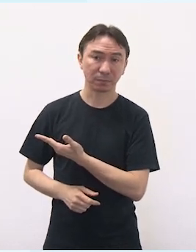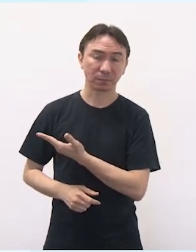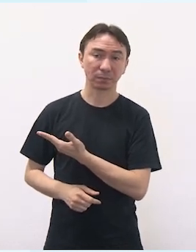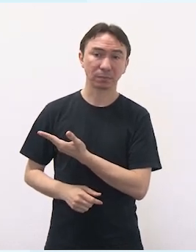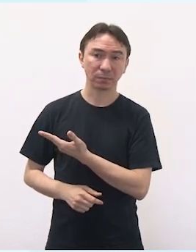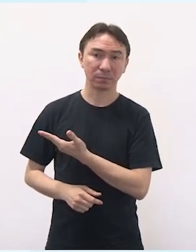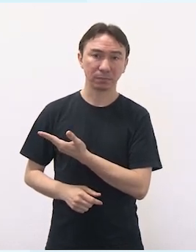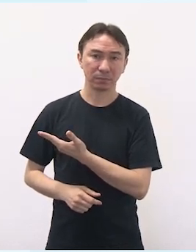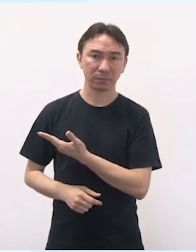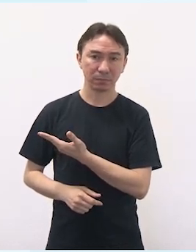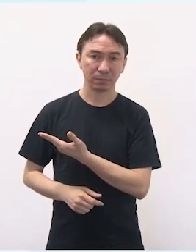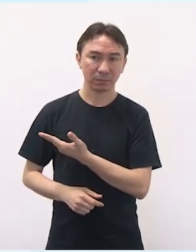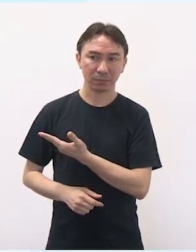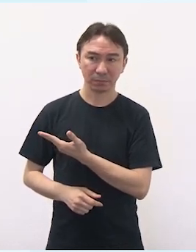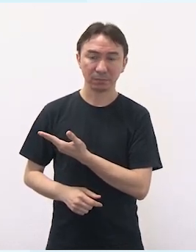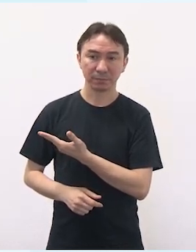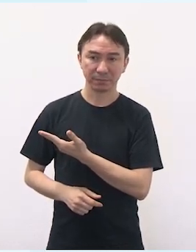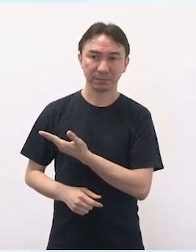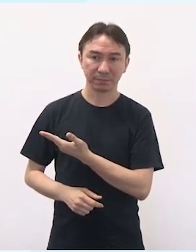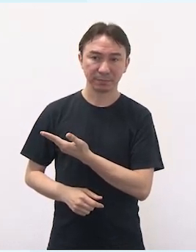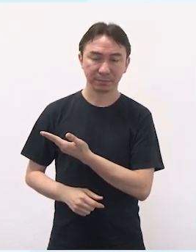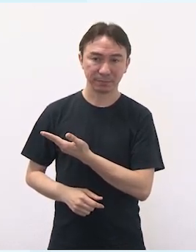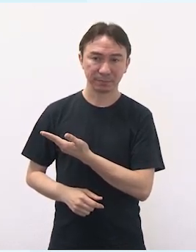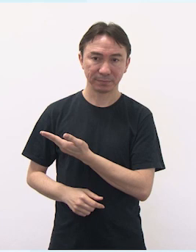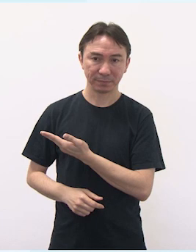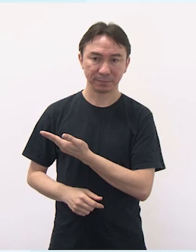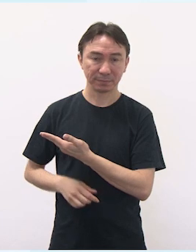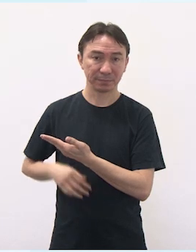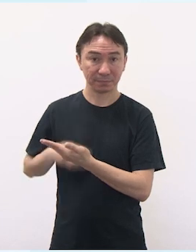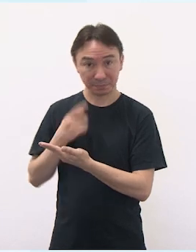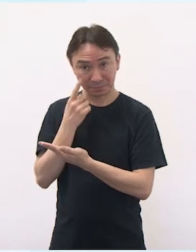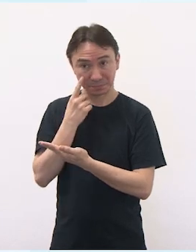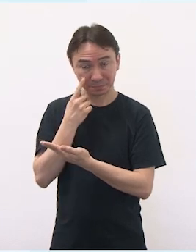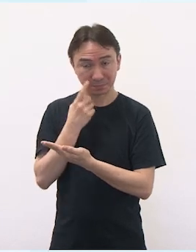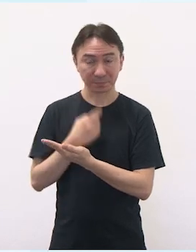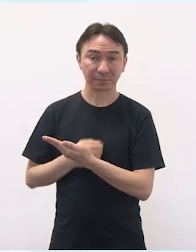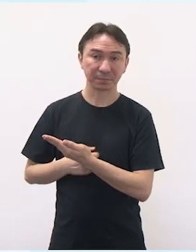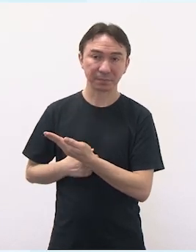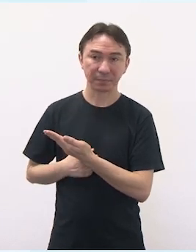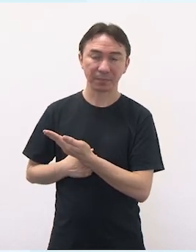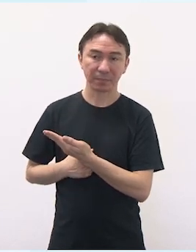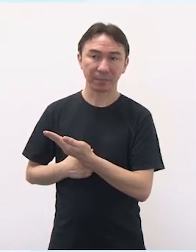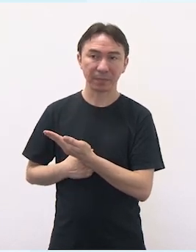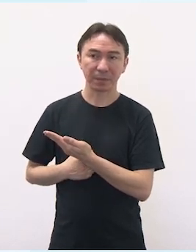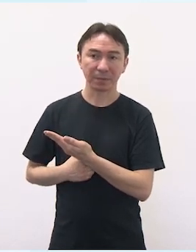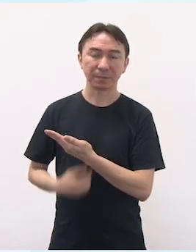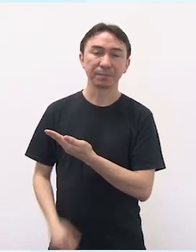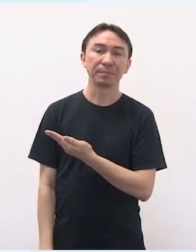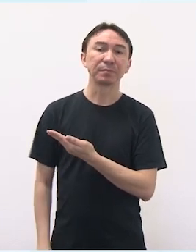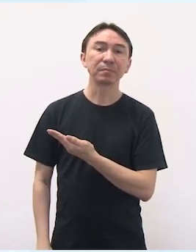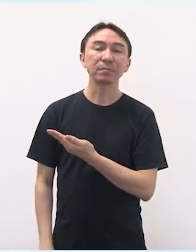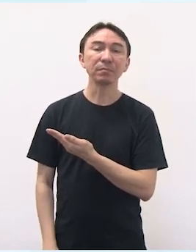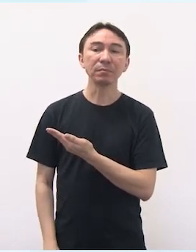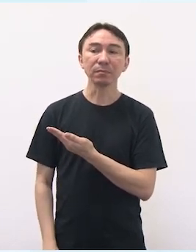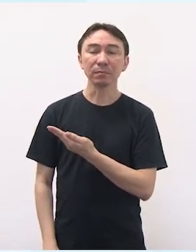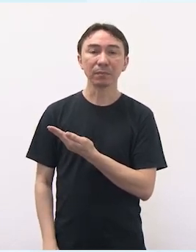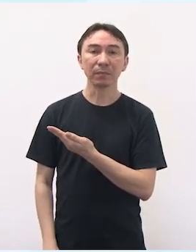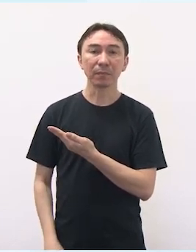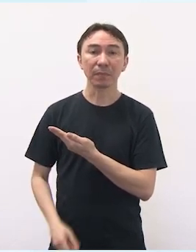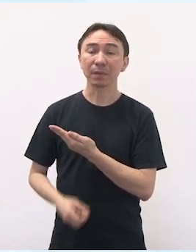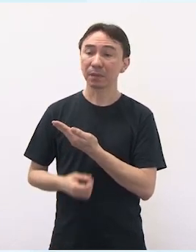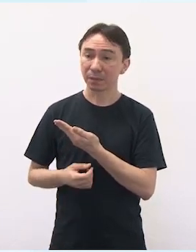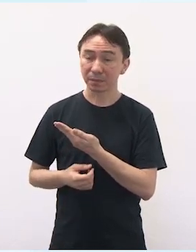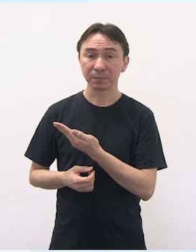Vocês conseguem? Ah, tá, peraí, deixa eu ver se eu consigo aqui trazer o PPT para mim. Maravilha. Então, é uma